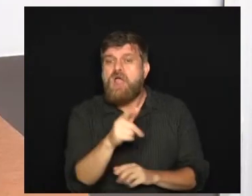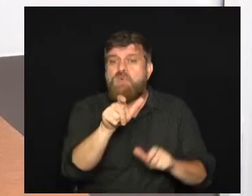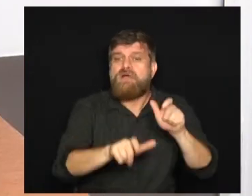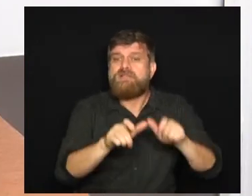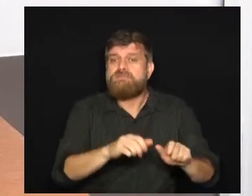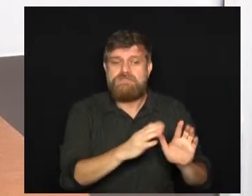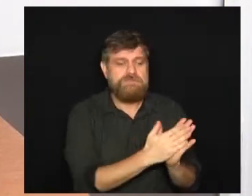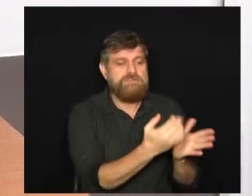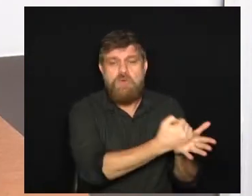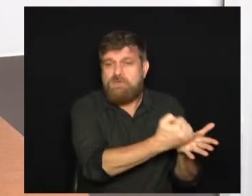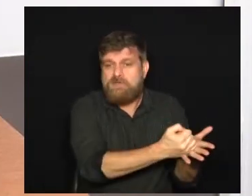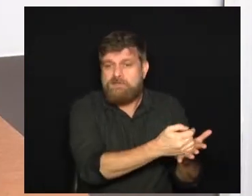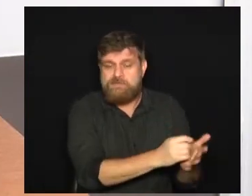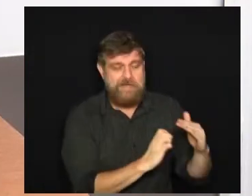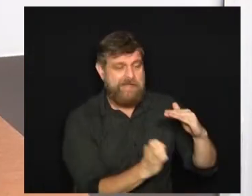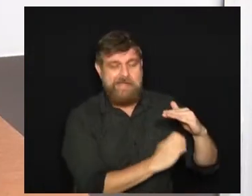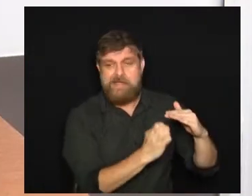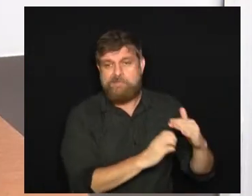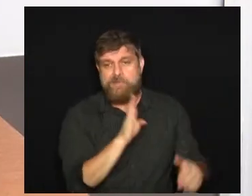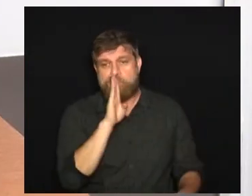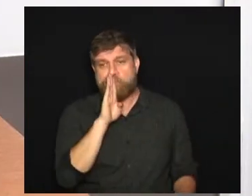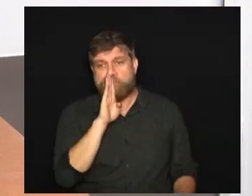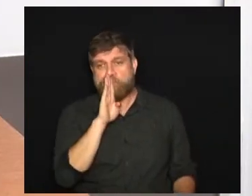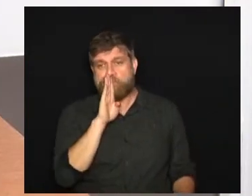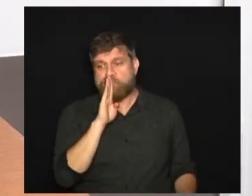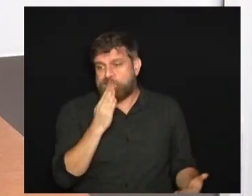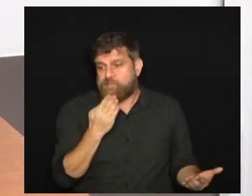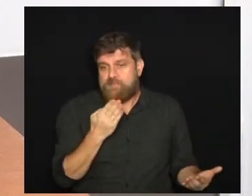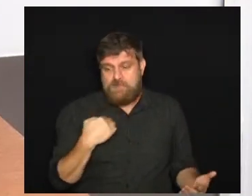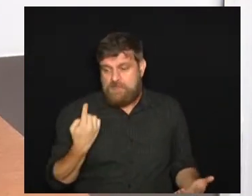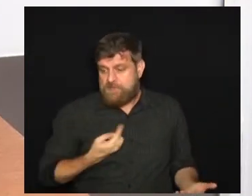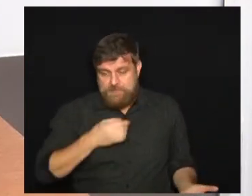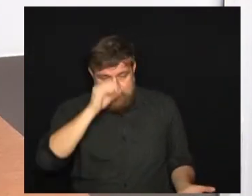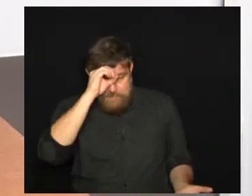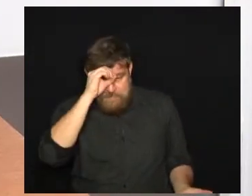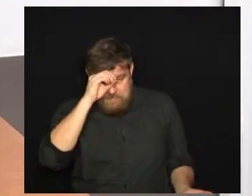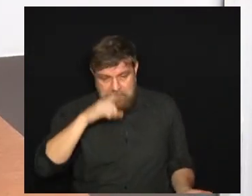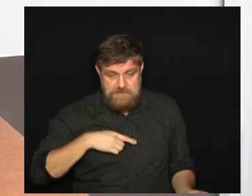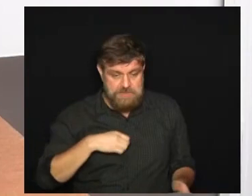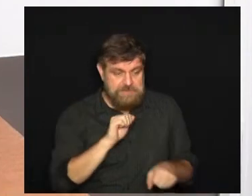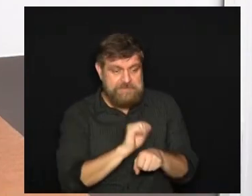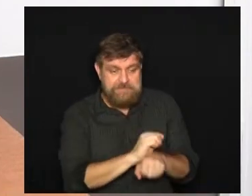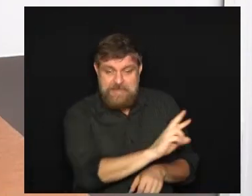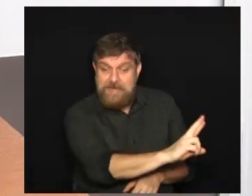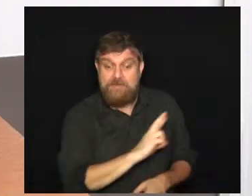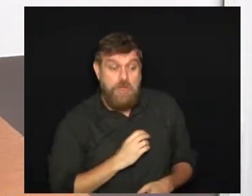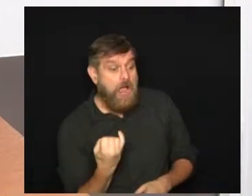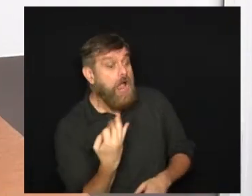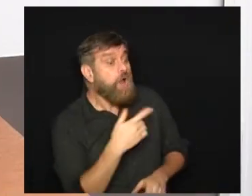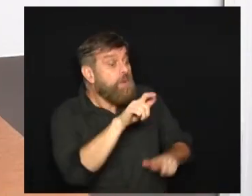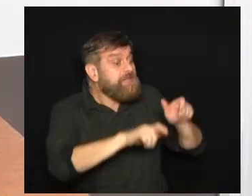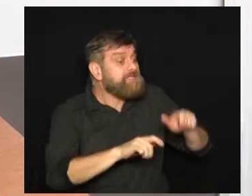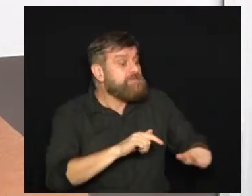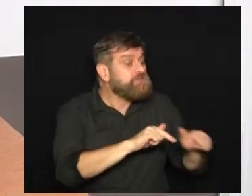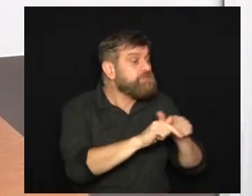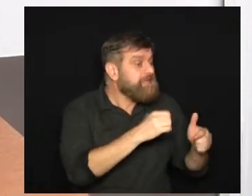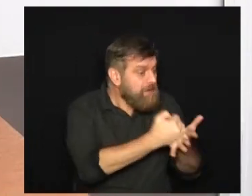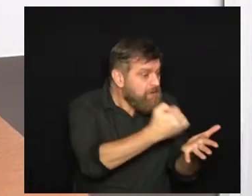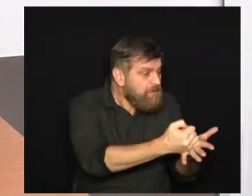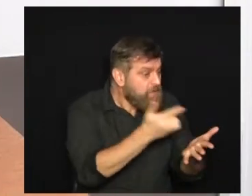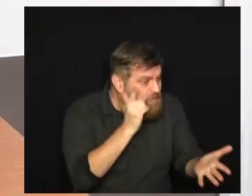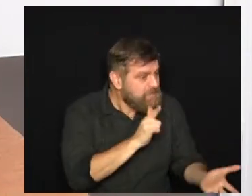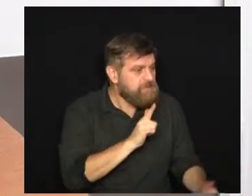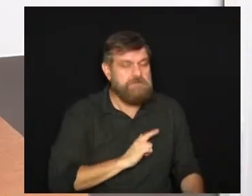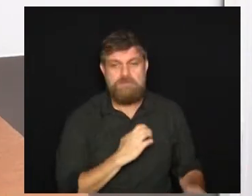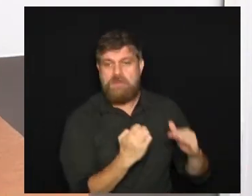tantas pessoas. Eles fazem todos os encaminhamentos, faz a ação, manda para as empresas, e as empresas, muitas delas,